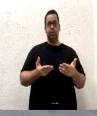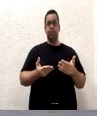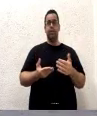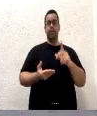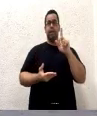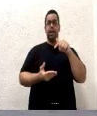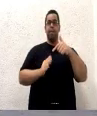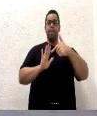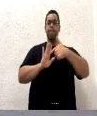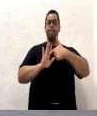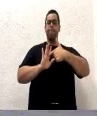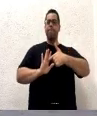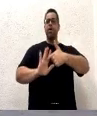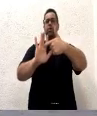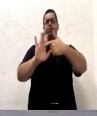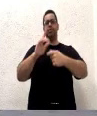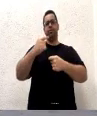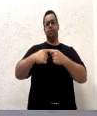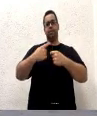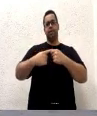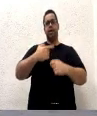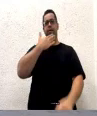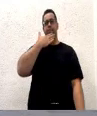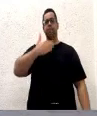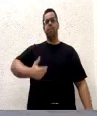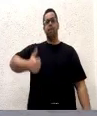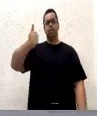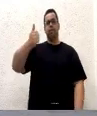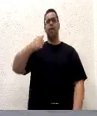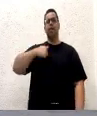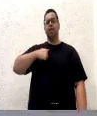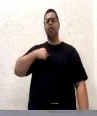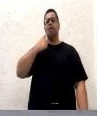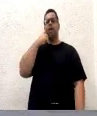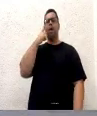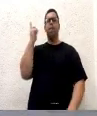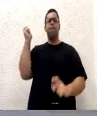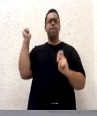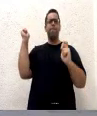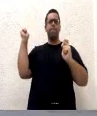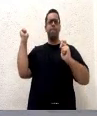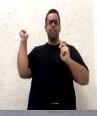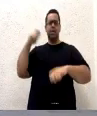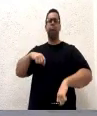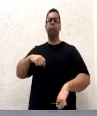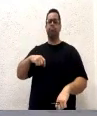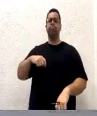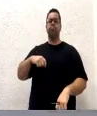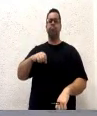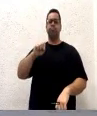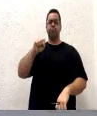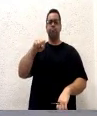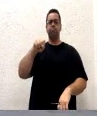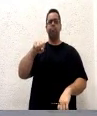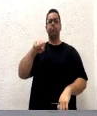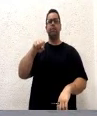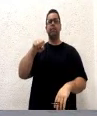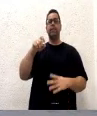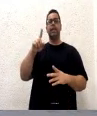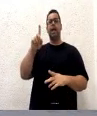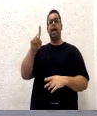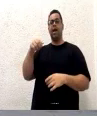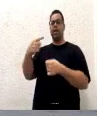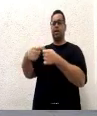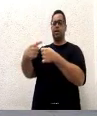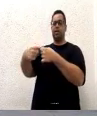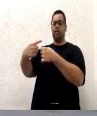né, é um projeto para a cidade, é um projeto que eu vejo muito potencial e que a gente, para valorizar o nosso povo, o nosso comércio